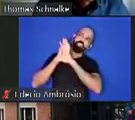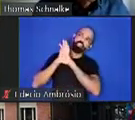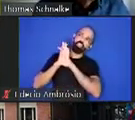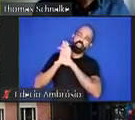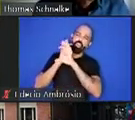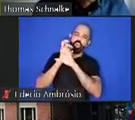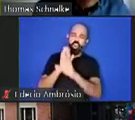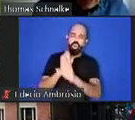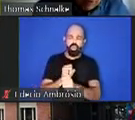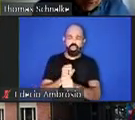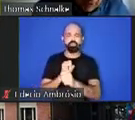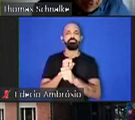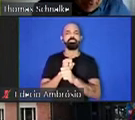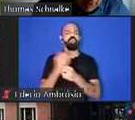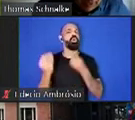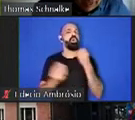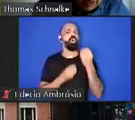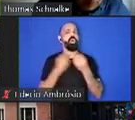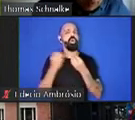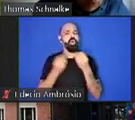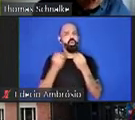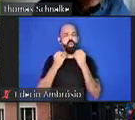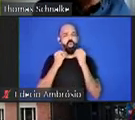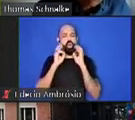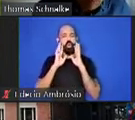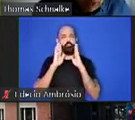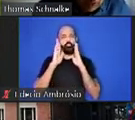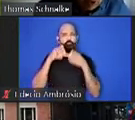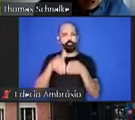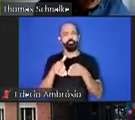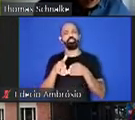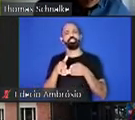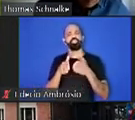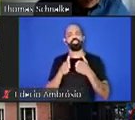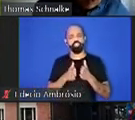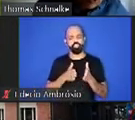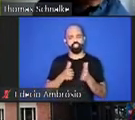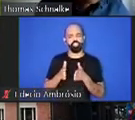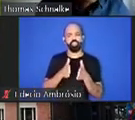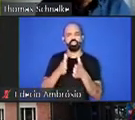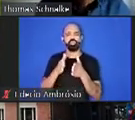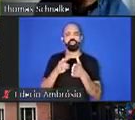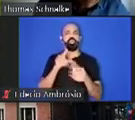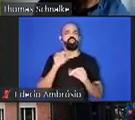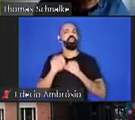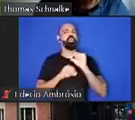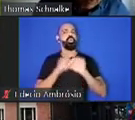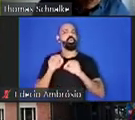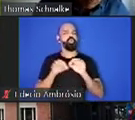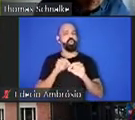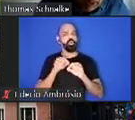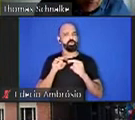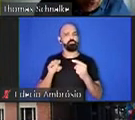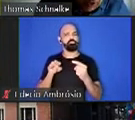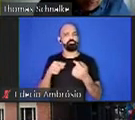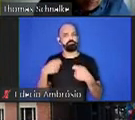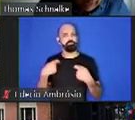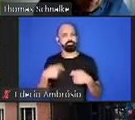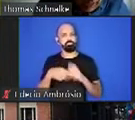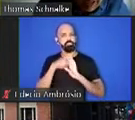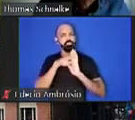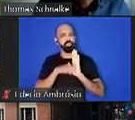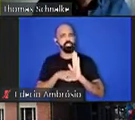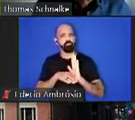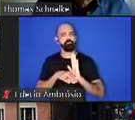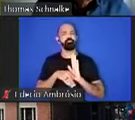se focaram e como elas se direcionaram? O que deve ser abordado? O que deve ser